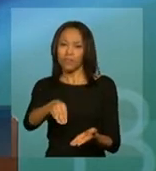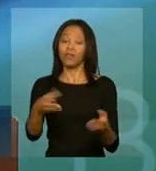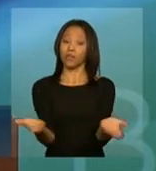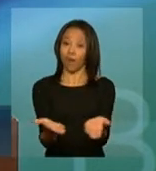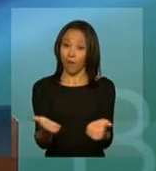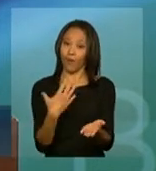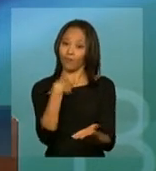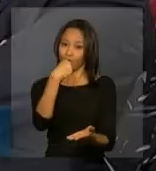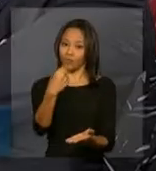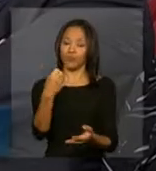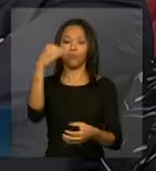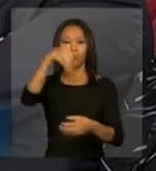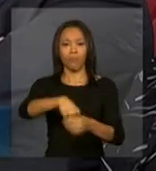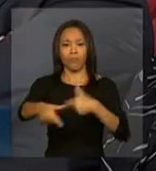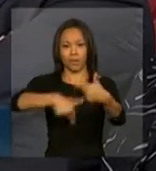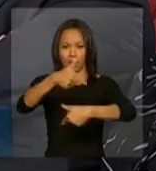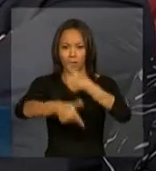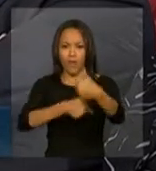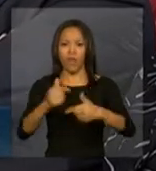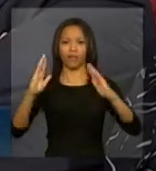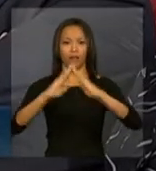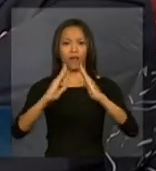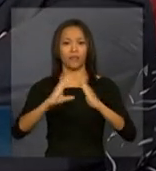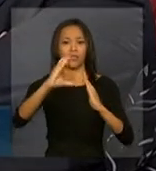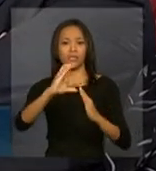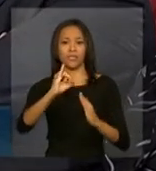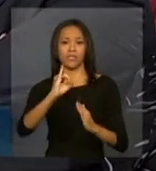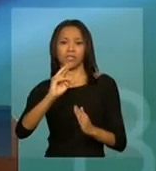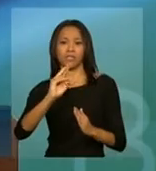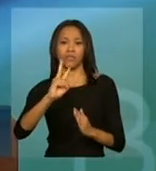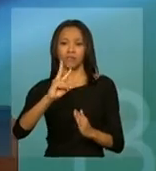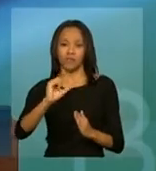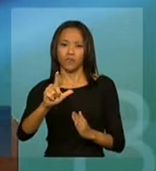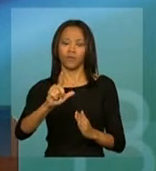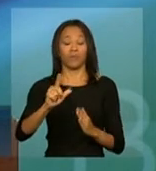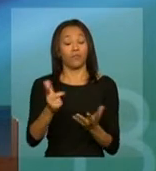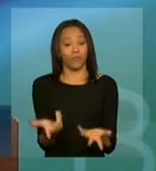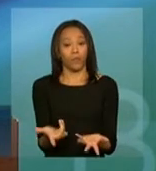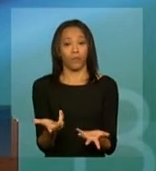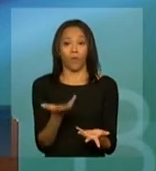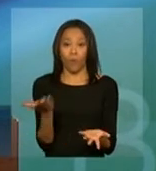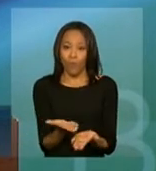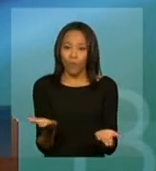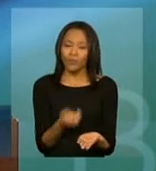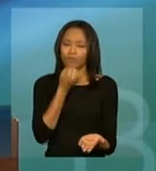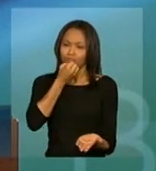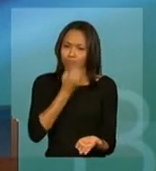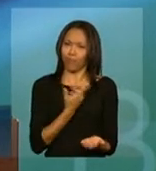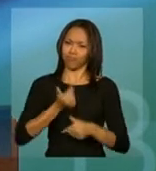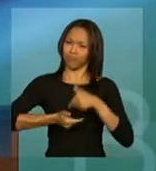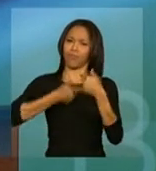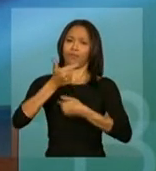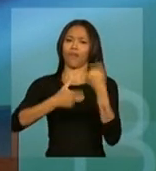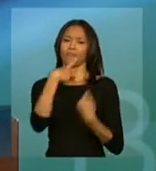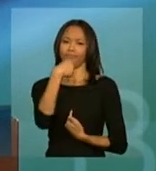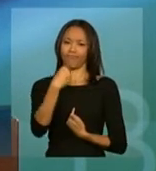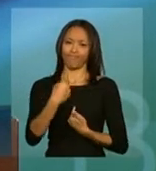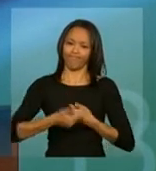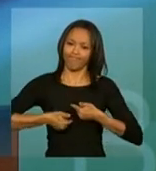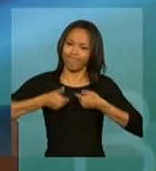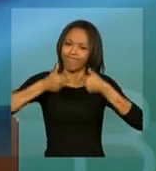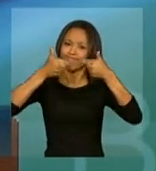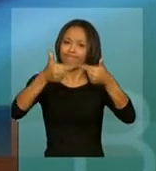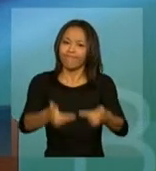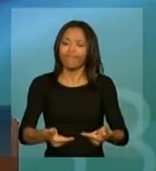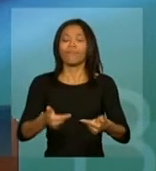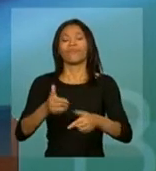da Casa Civil. Mas tomei a decisão de agradecer da forma que realmente importa, fazendo um bom trabalho. Tenho certeza que a